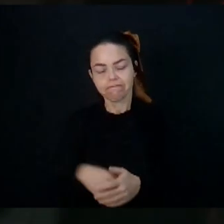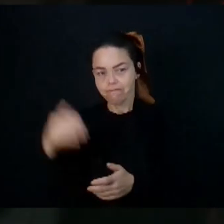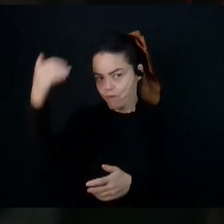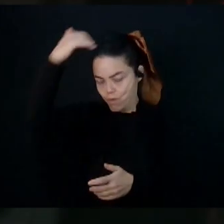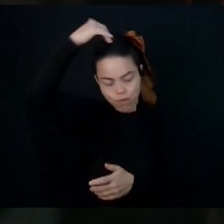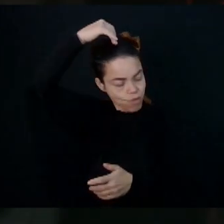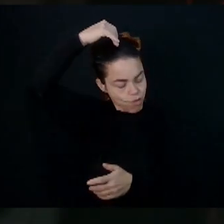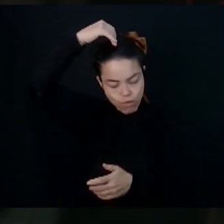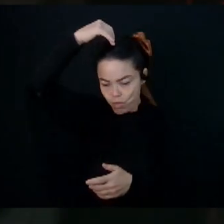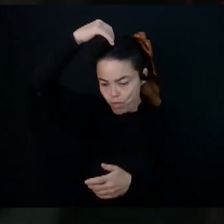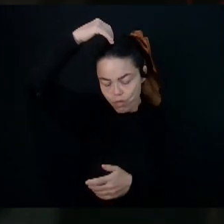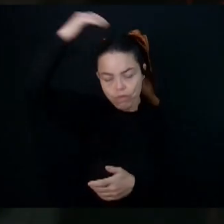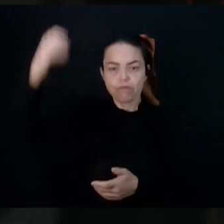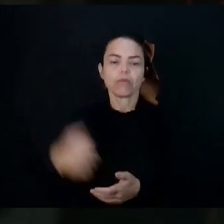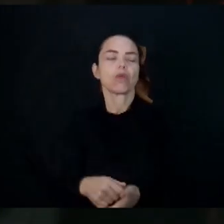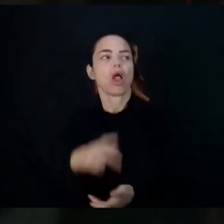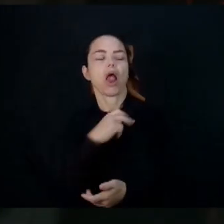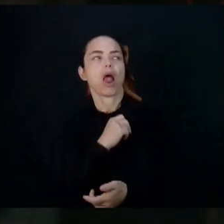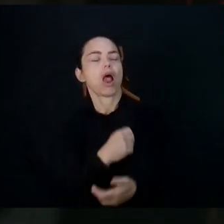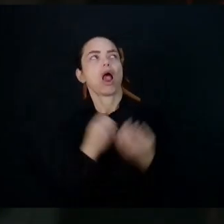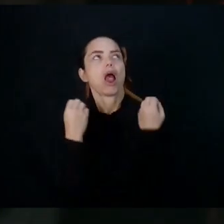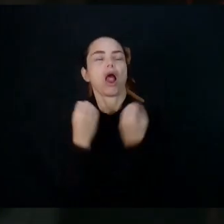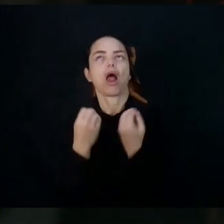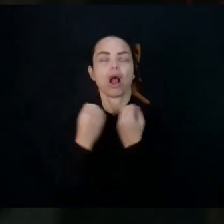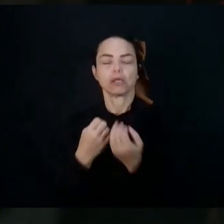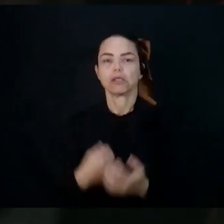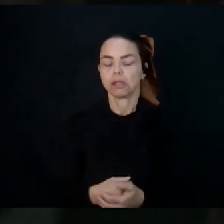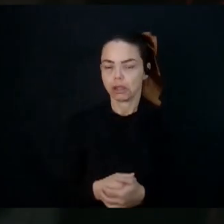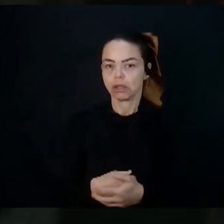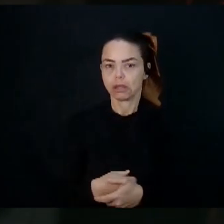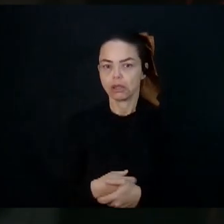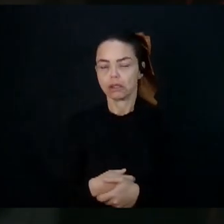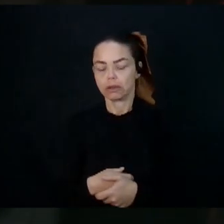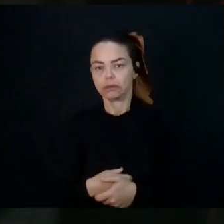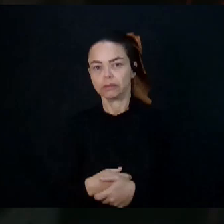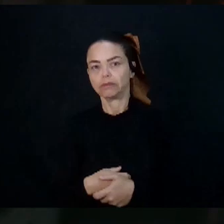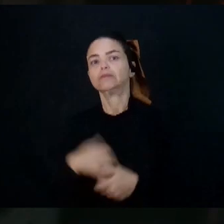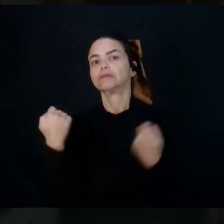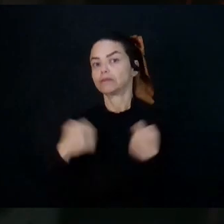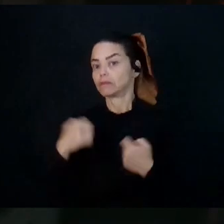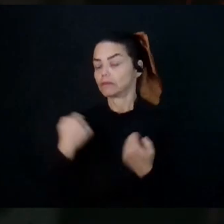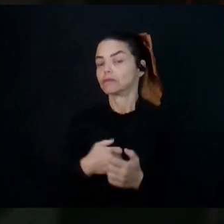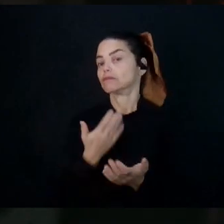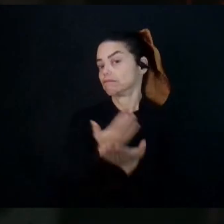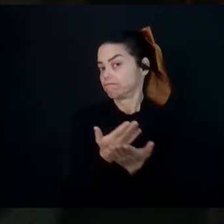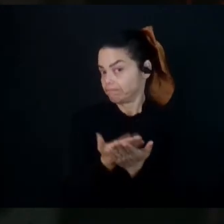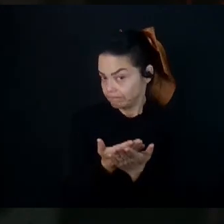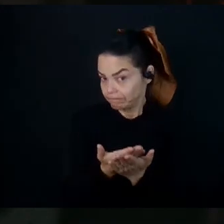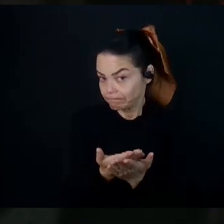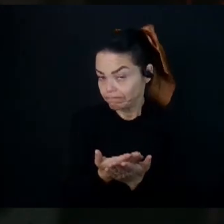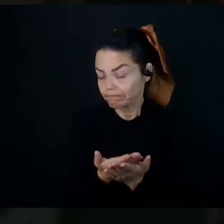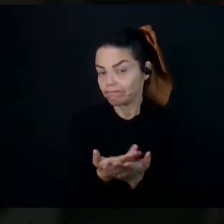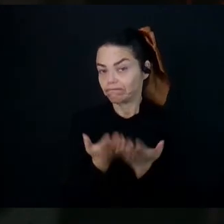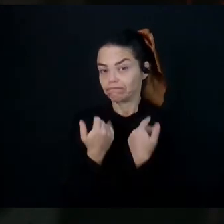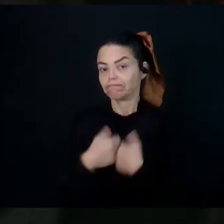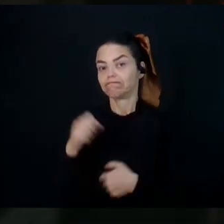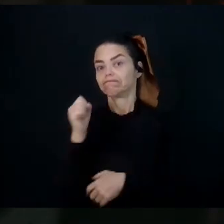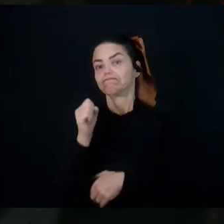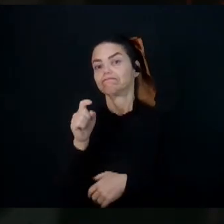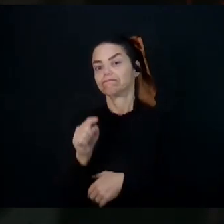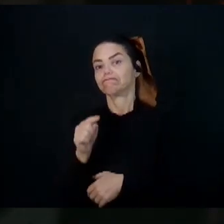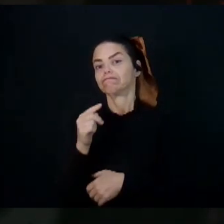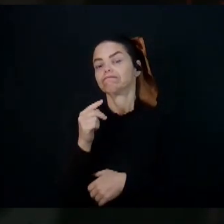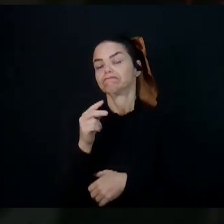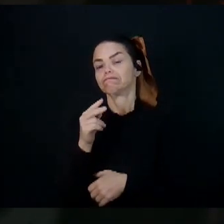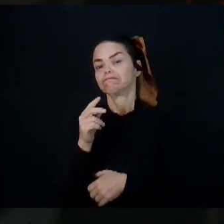Né? Aí a gente fica, nossa, mas como pode? Tá vendo só? Como precisamos ser estudados. Vamos lá, 8h53, pode colocar mais uma